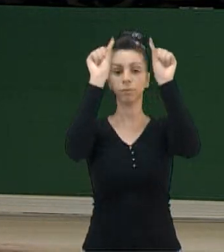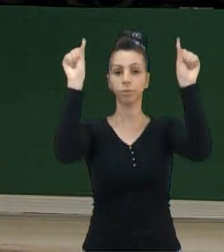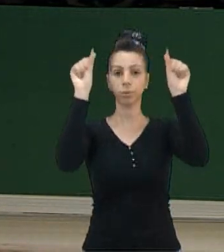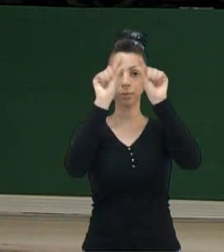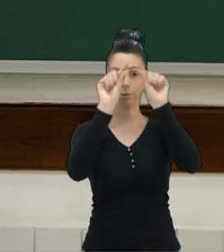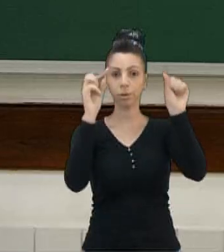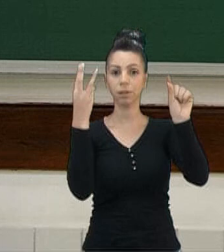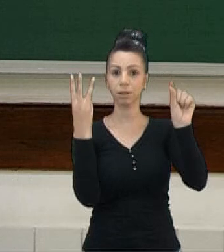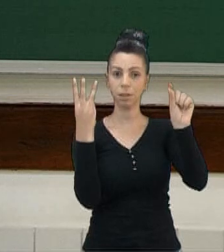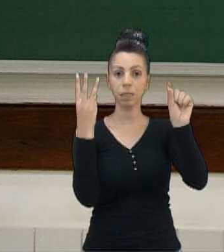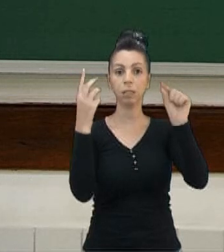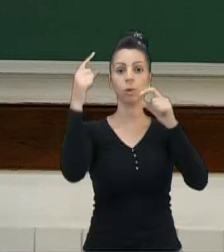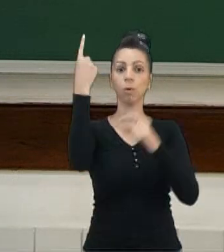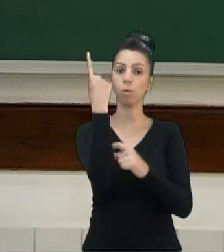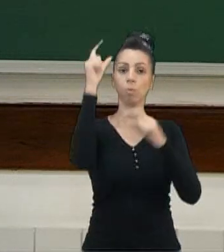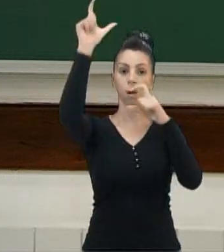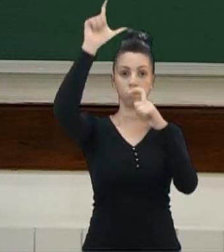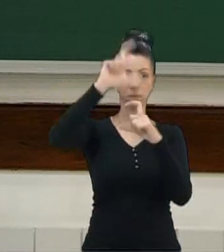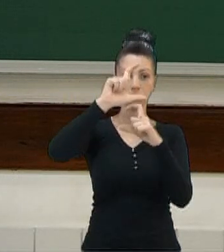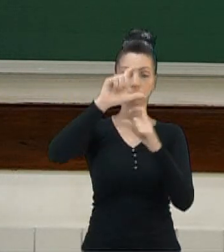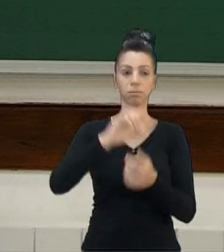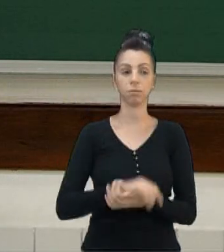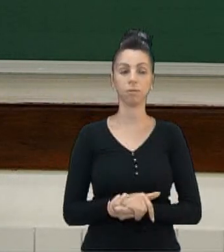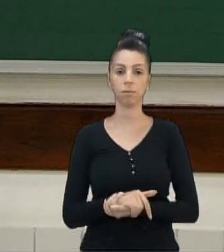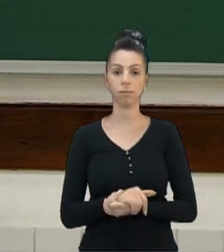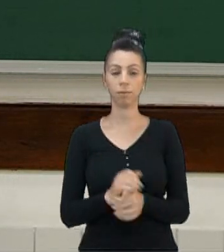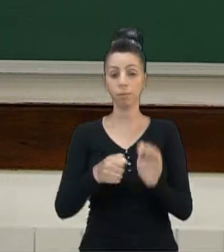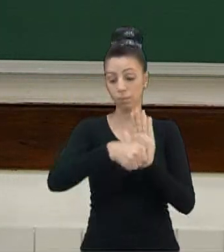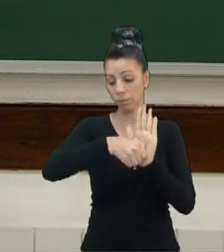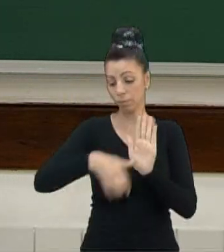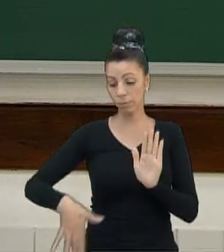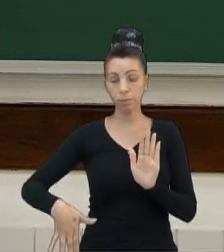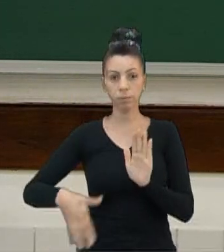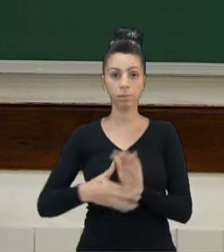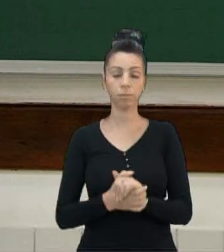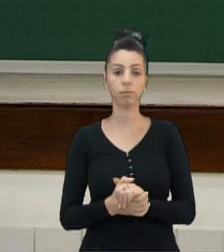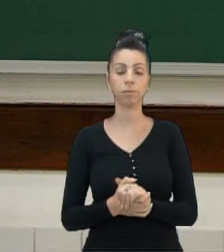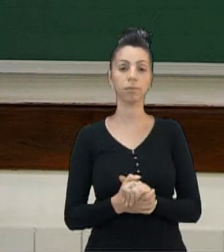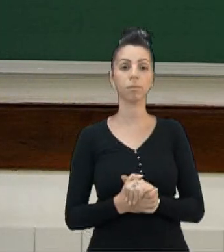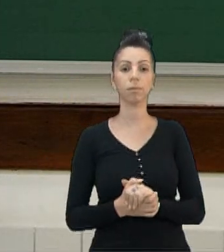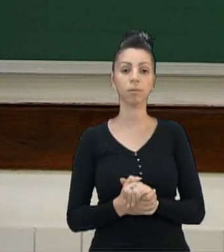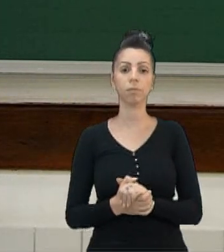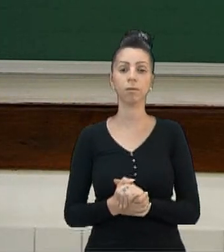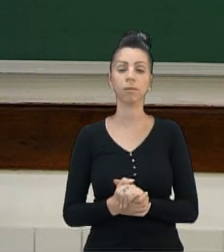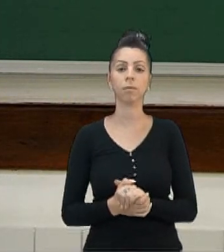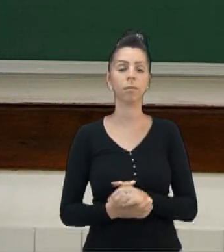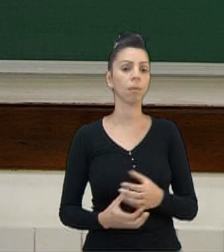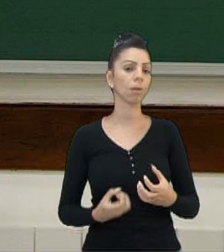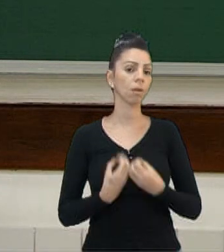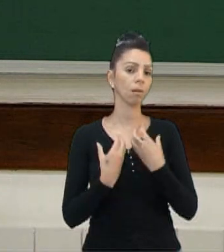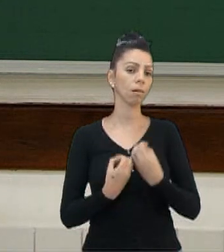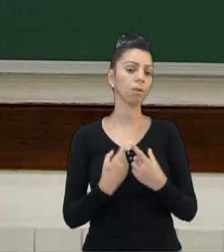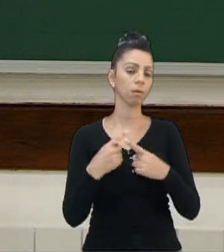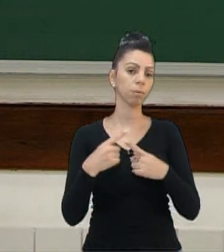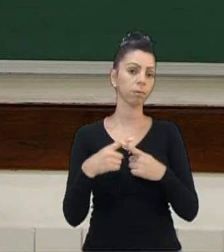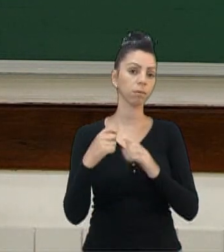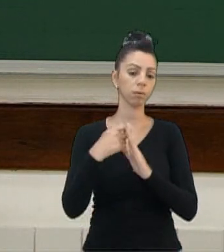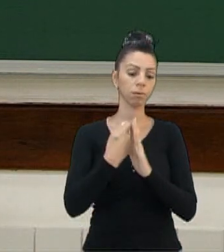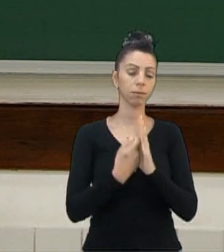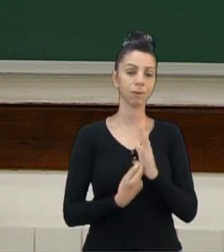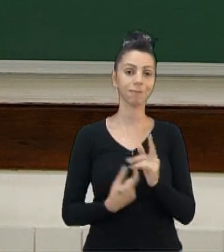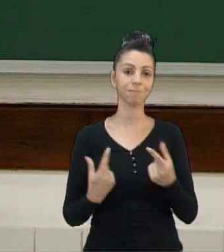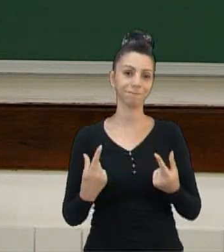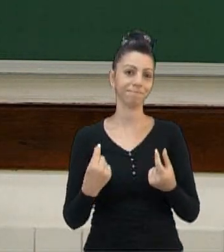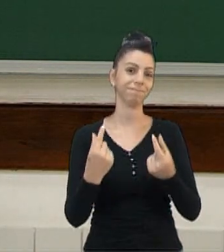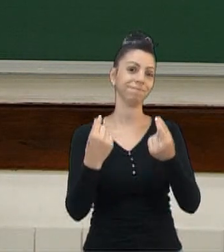Beleza? Vamos continuar? Figuras de linguagem. A figura de linguagem é trabalhada com poema porque o texto poético é rico